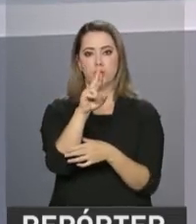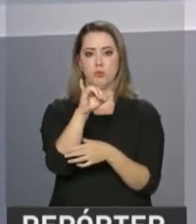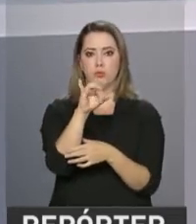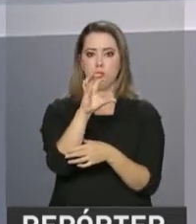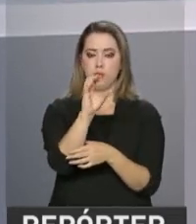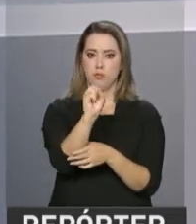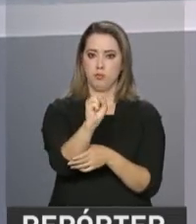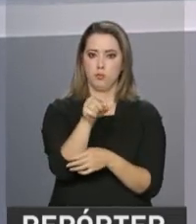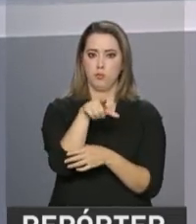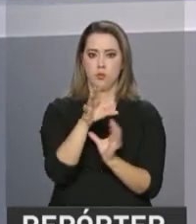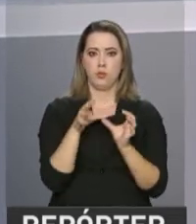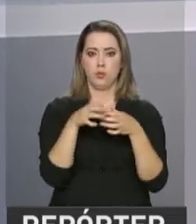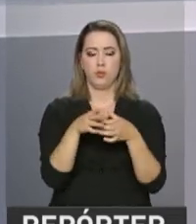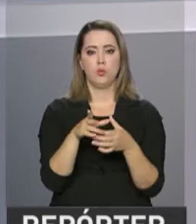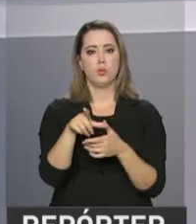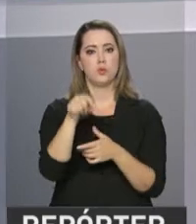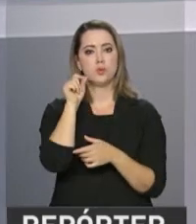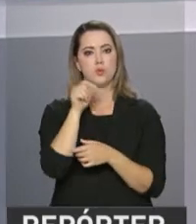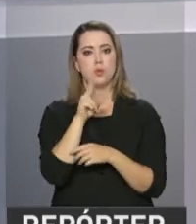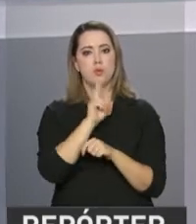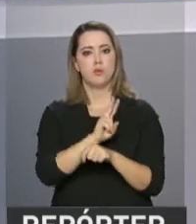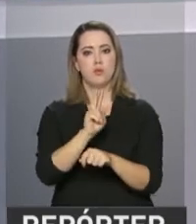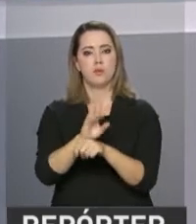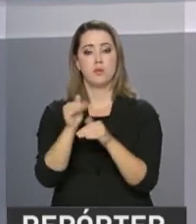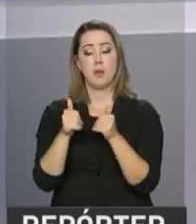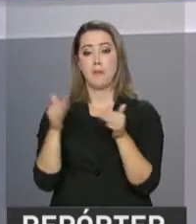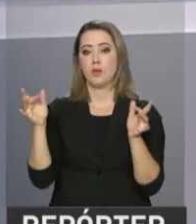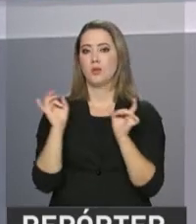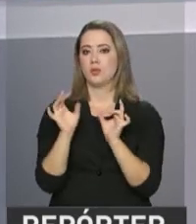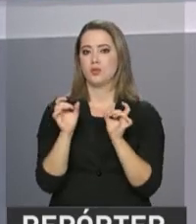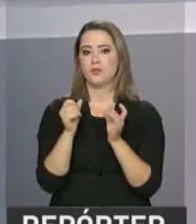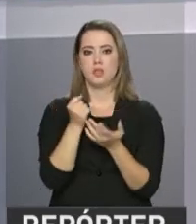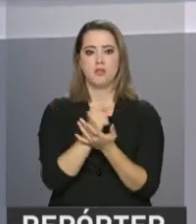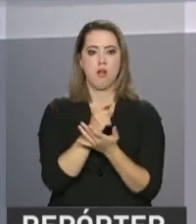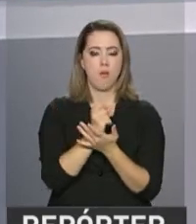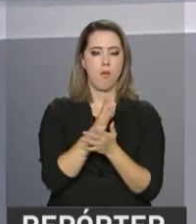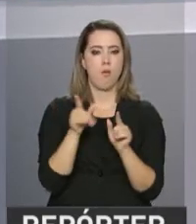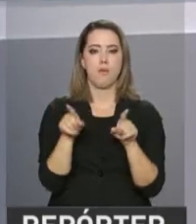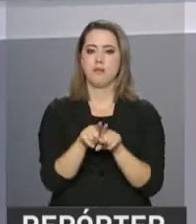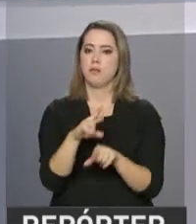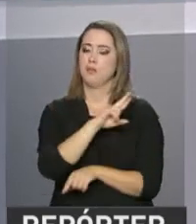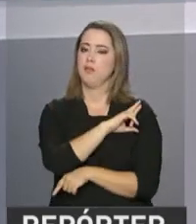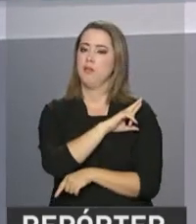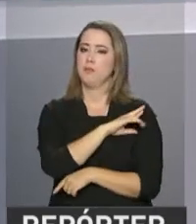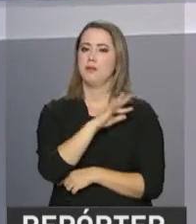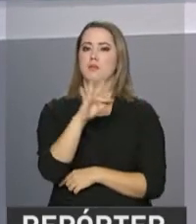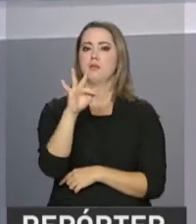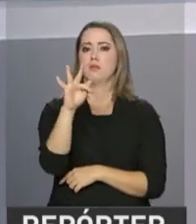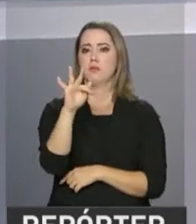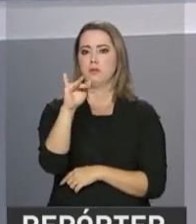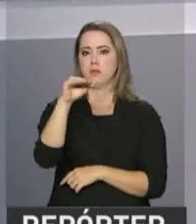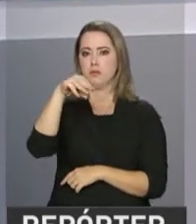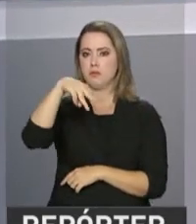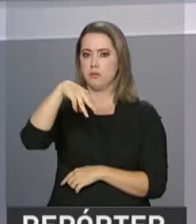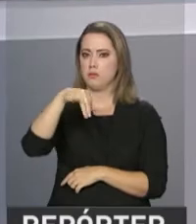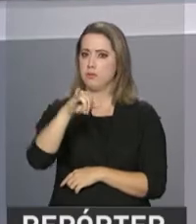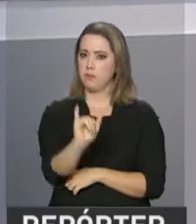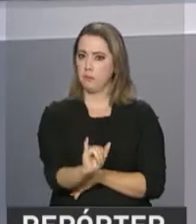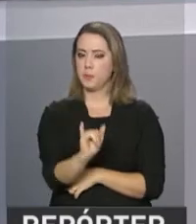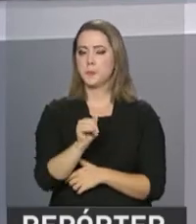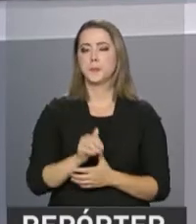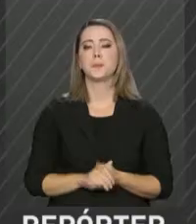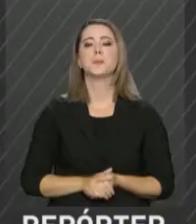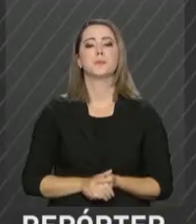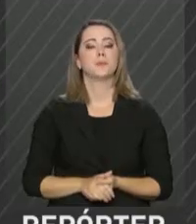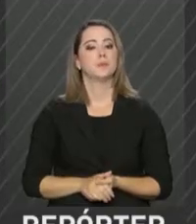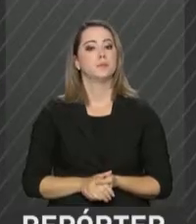brics quando o grupo decidiu defender uma maior abertura comercial além da representação em órgãos como o fmi